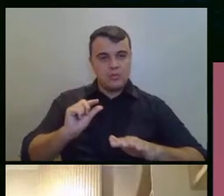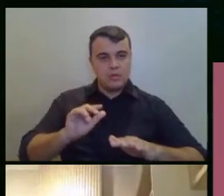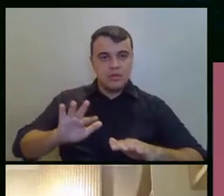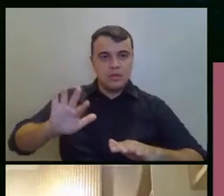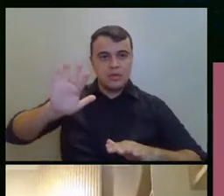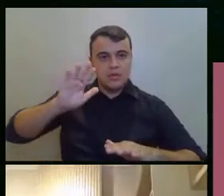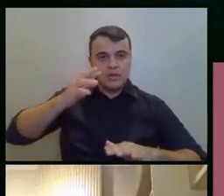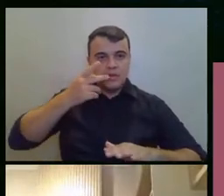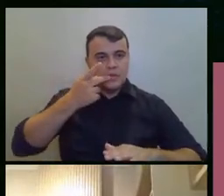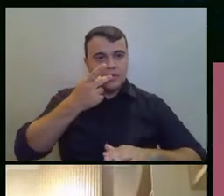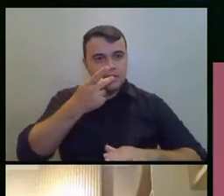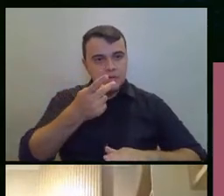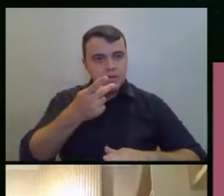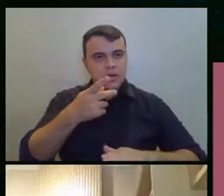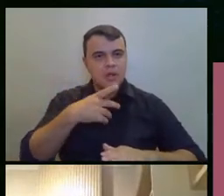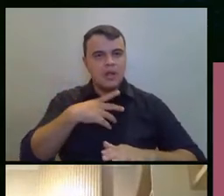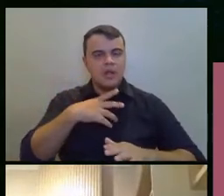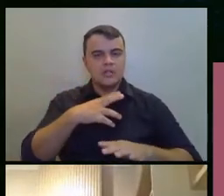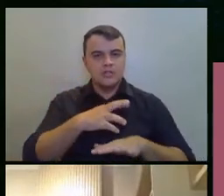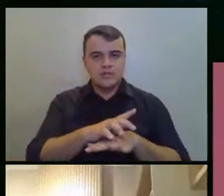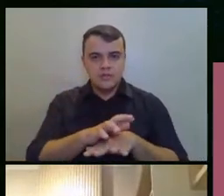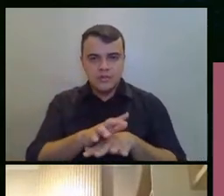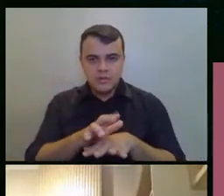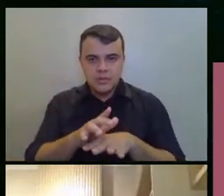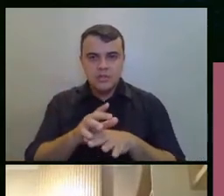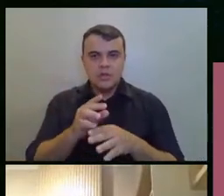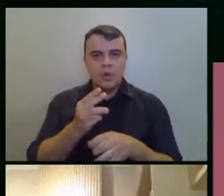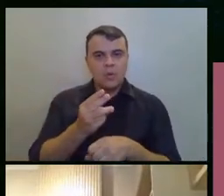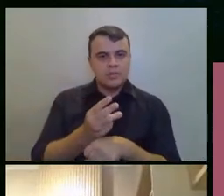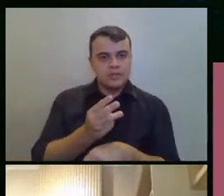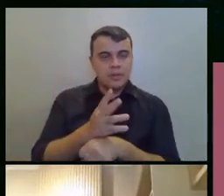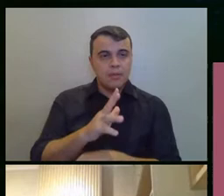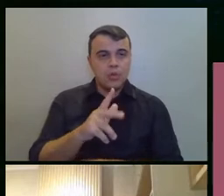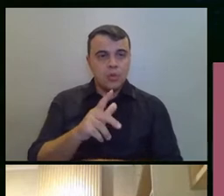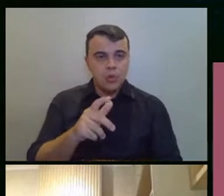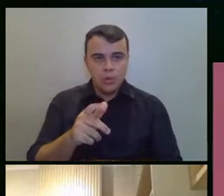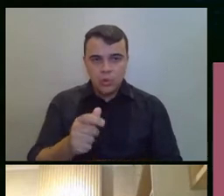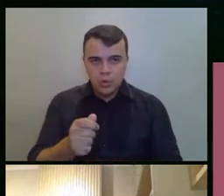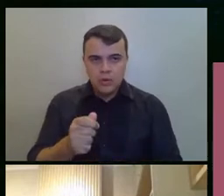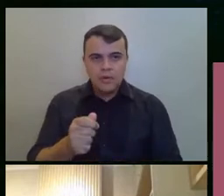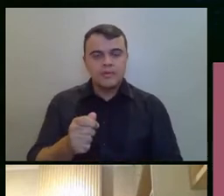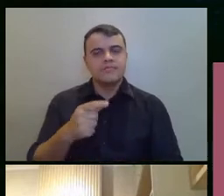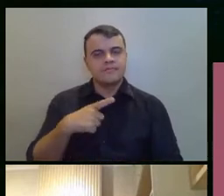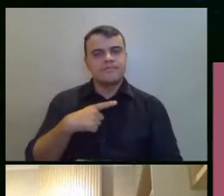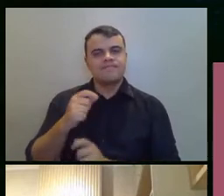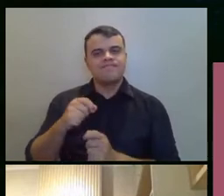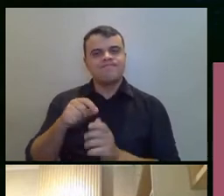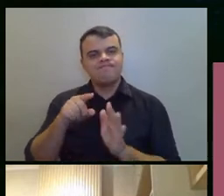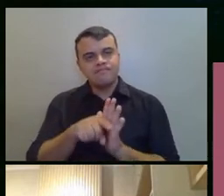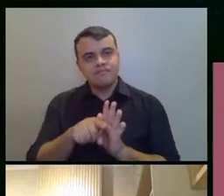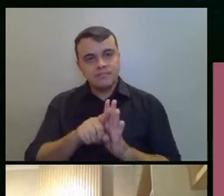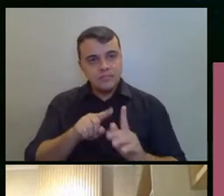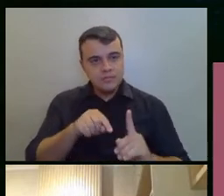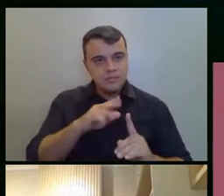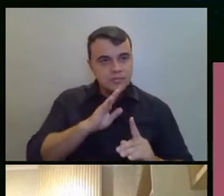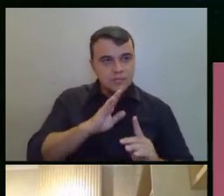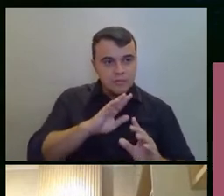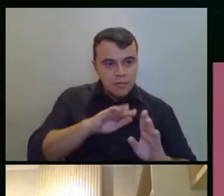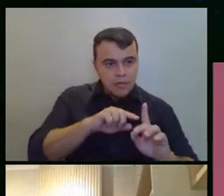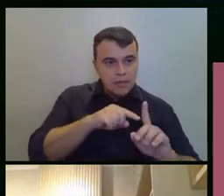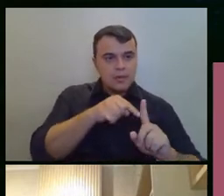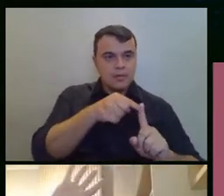mão tem o fórum tem discórdia Tem WhatsApp Tem Tudo Que Você Quiser todas as ferramentas do planeta o cara que sabe mais que que ele vai fazer